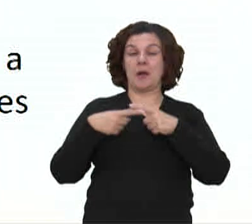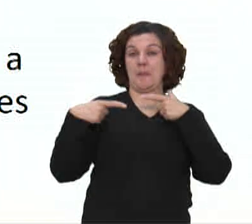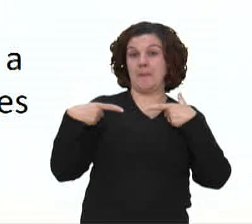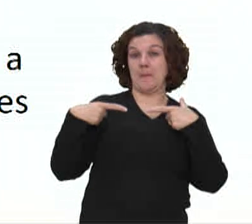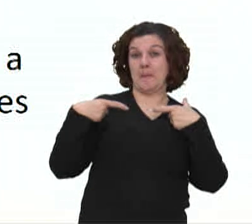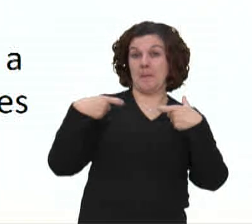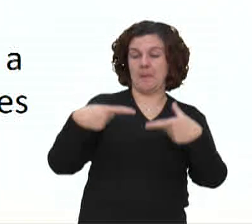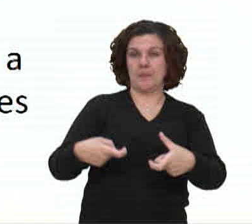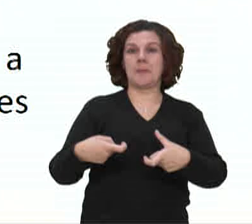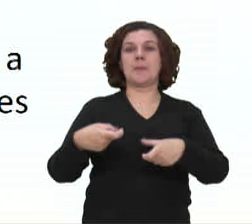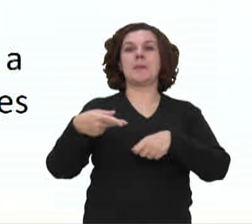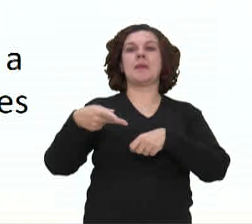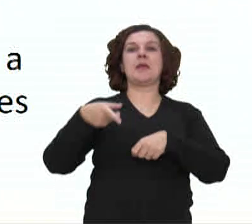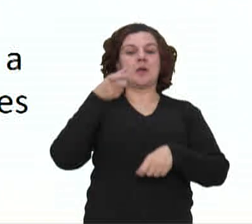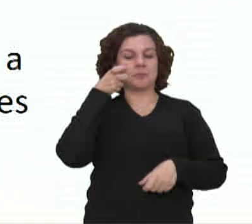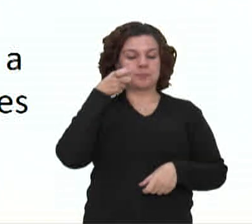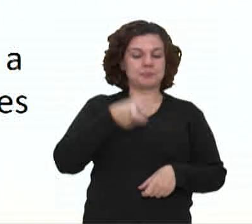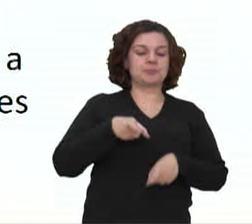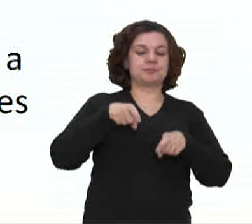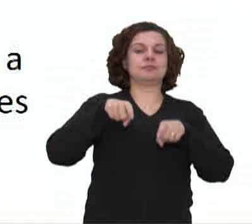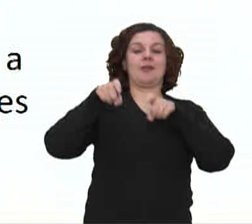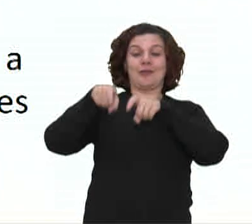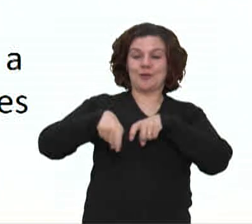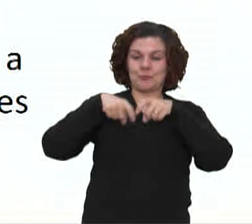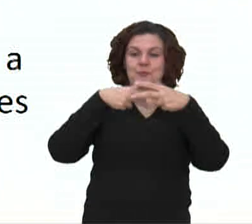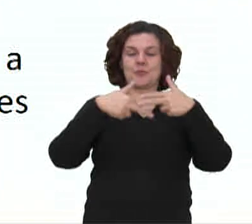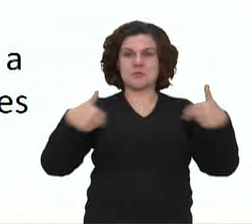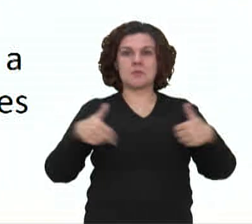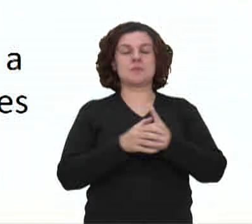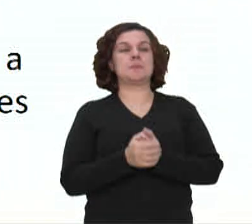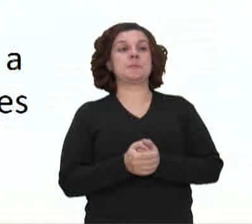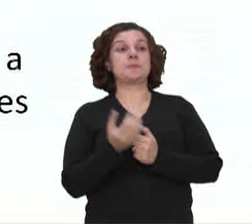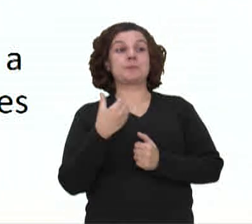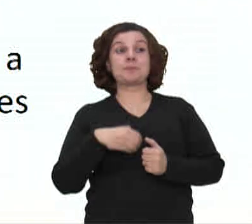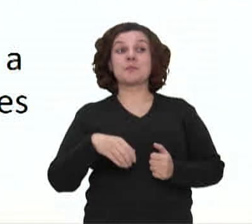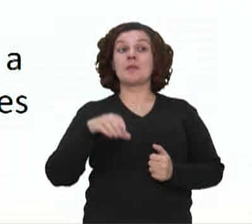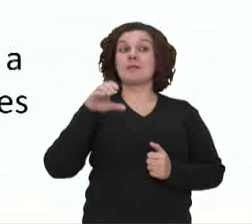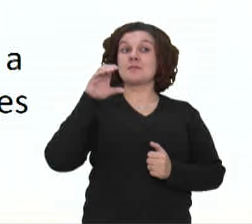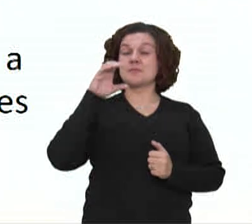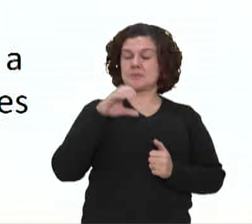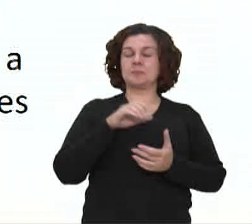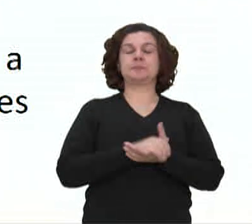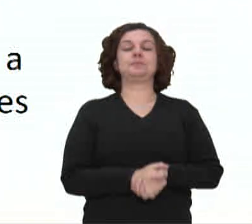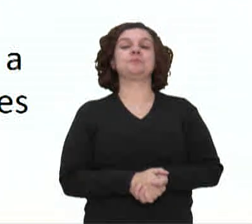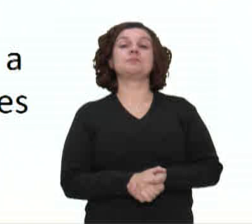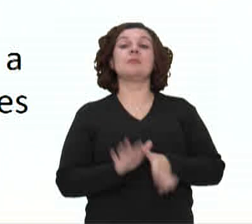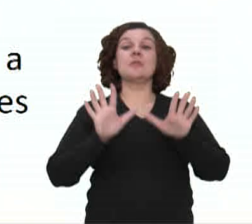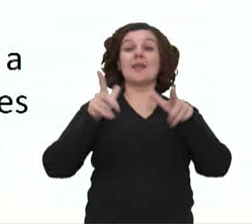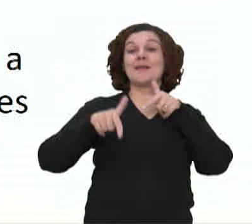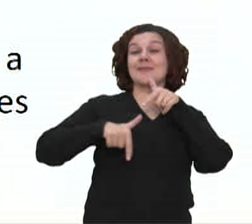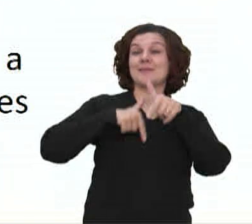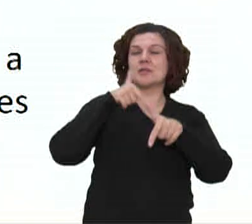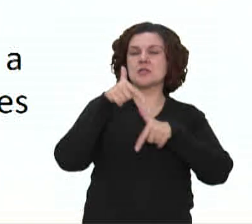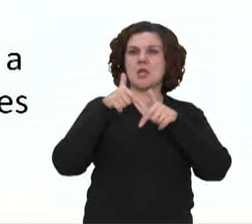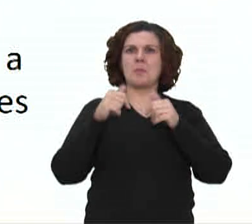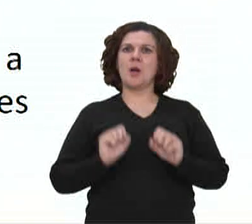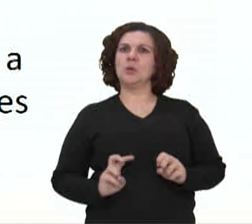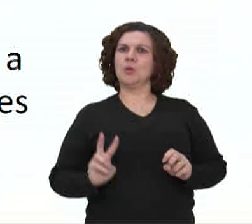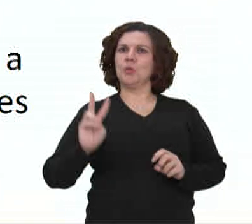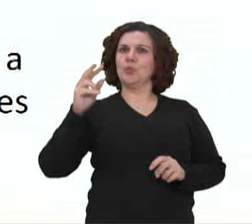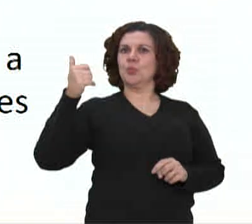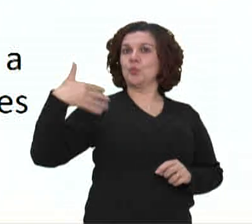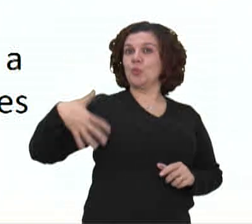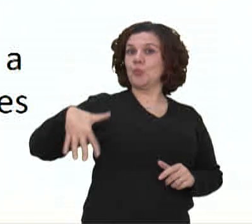poder central, terras agricultáveis e recursos minerais. Letra C. A mão de obra africana é muito